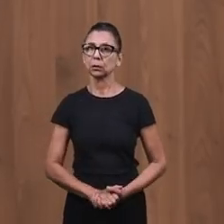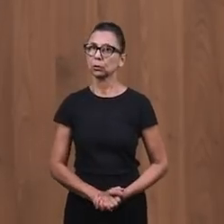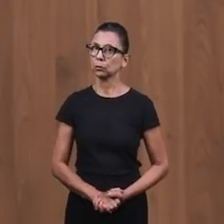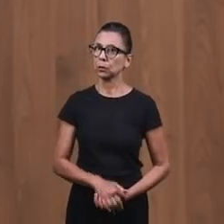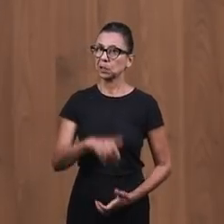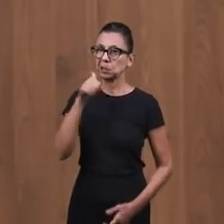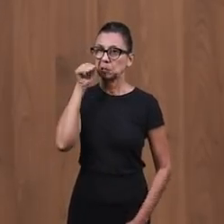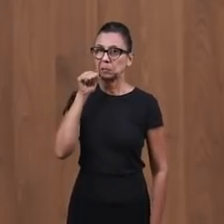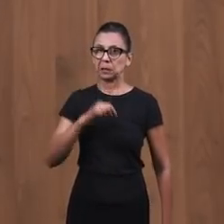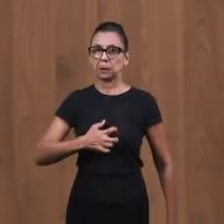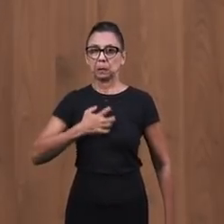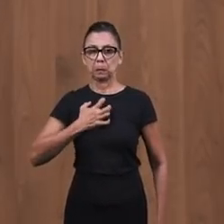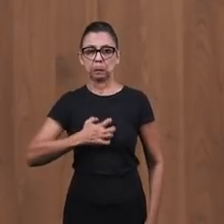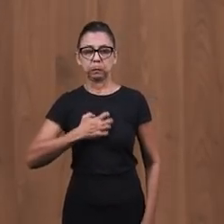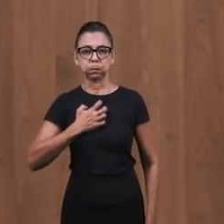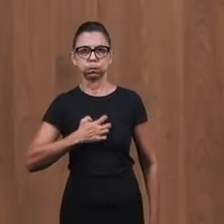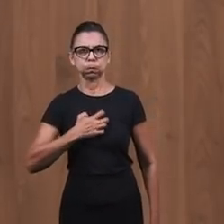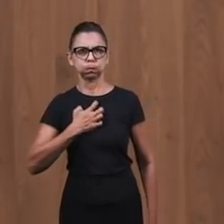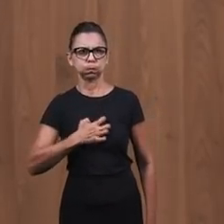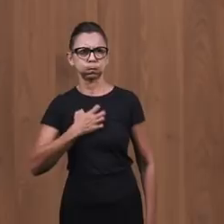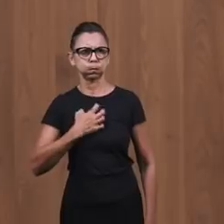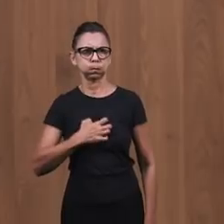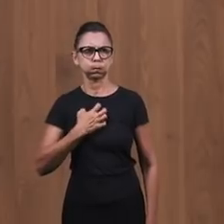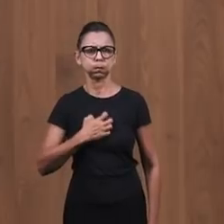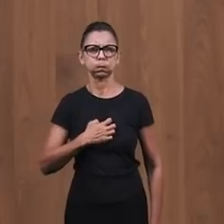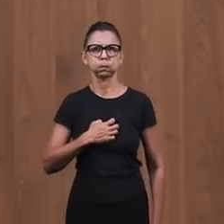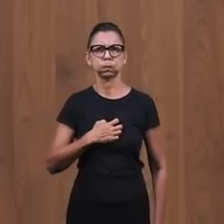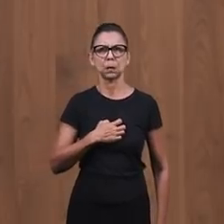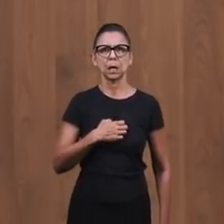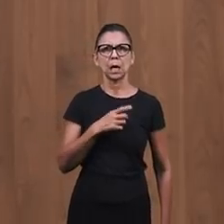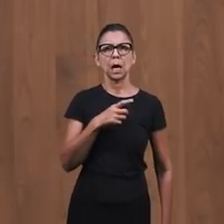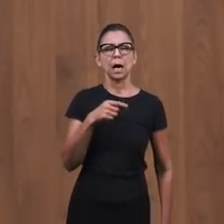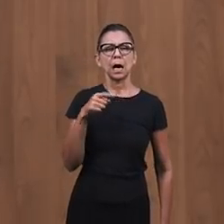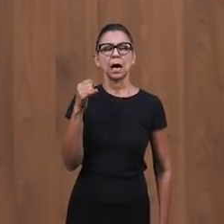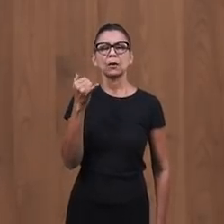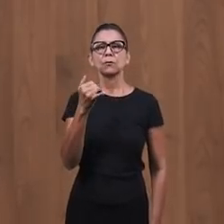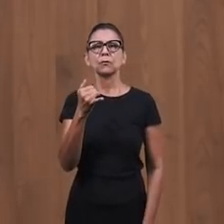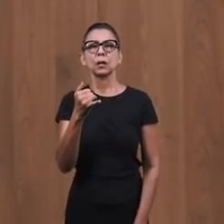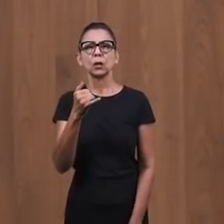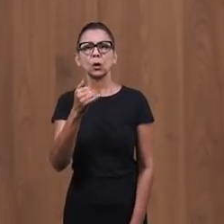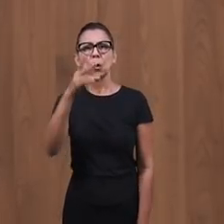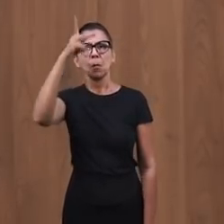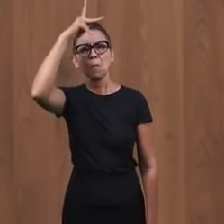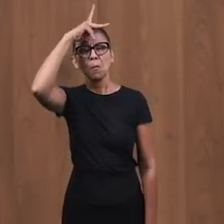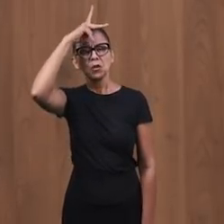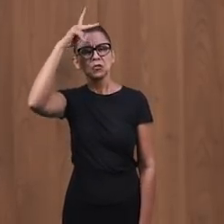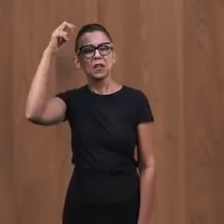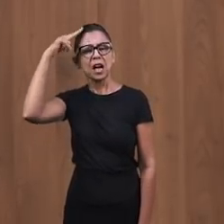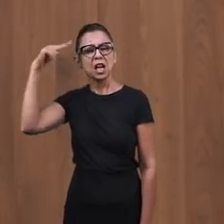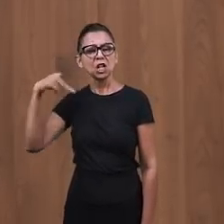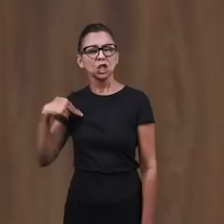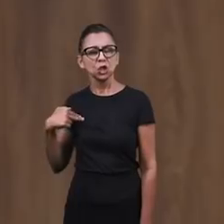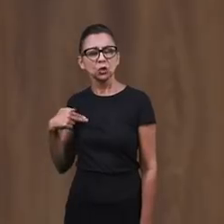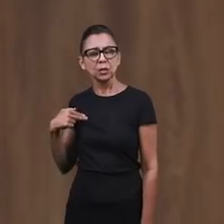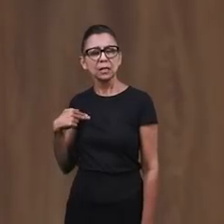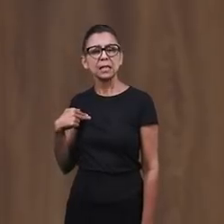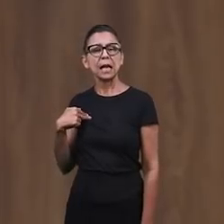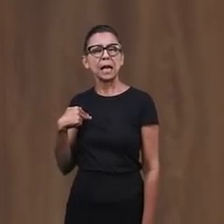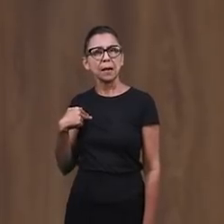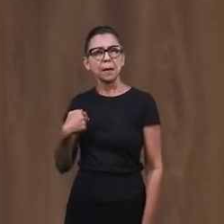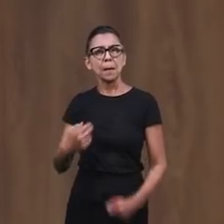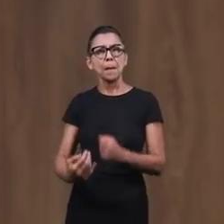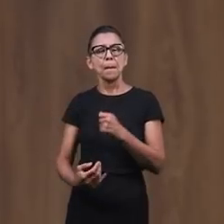de Potifar ficou com raiva de José e contou mentiras sobre ele para Potifar. E sabem o